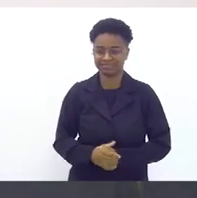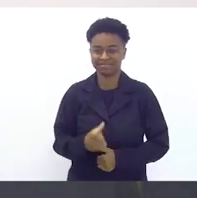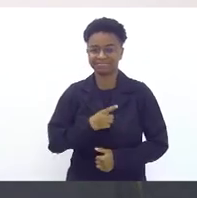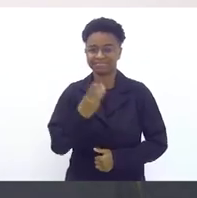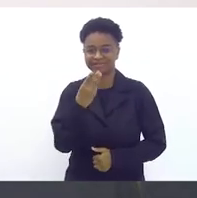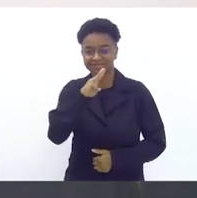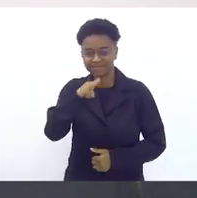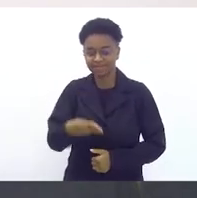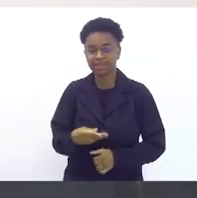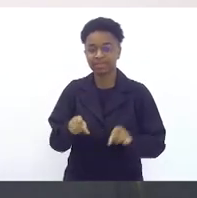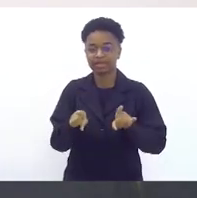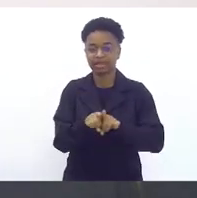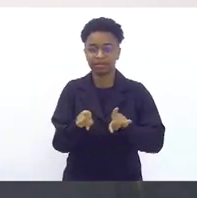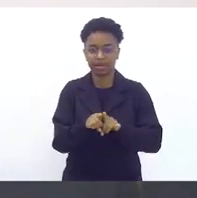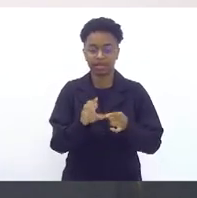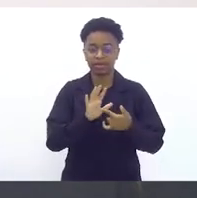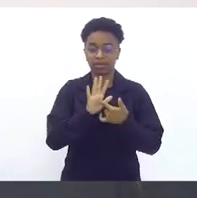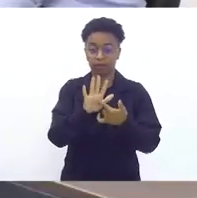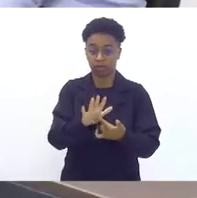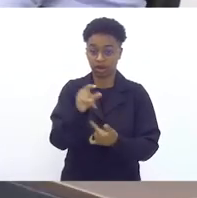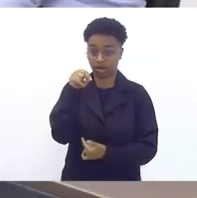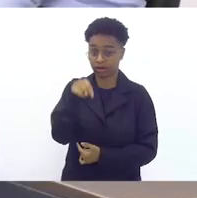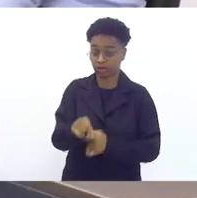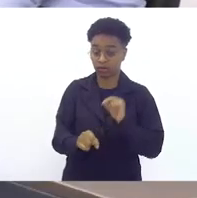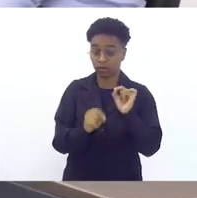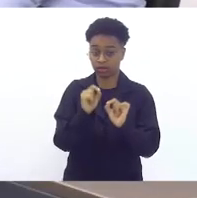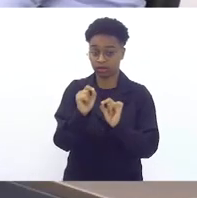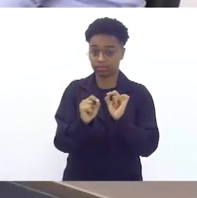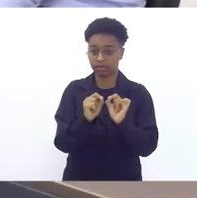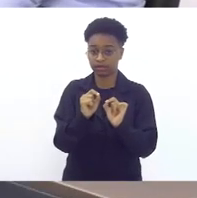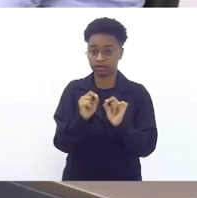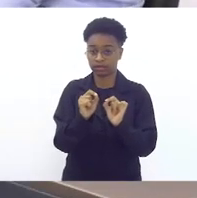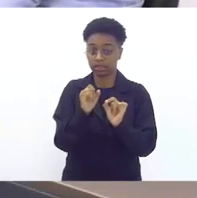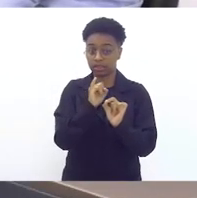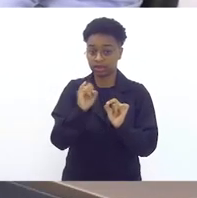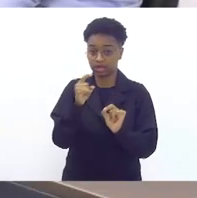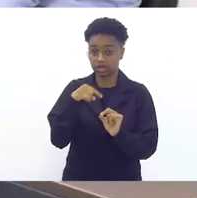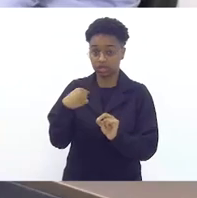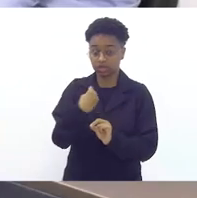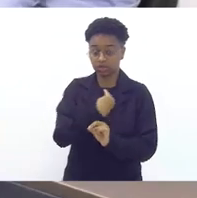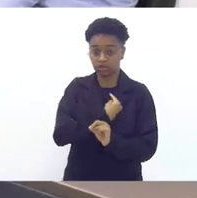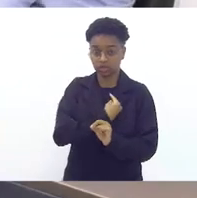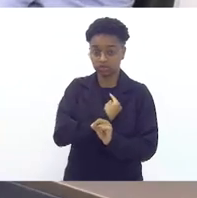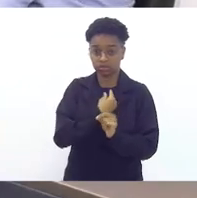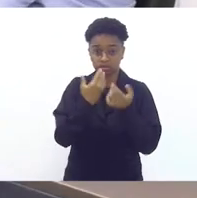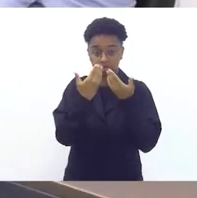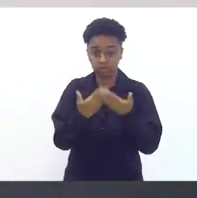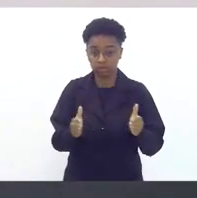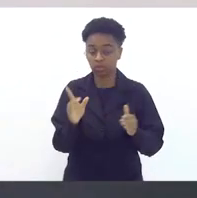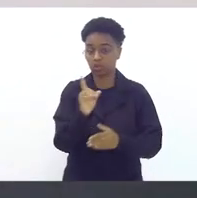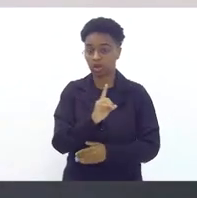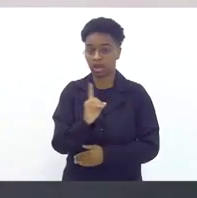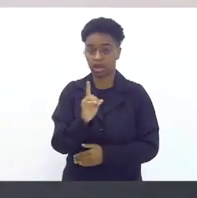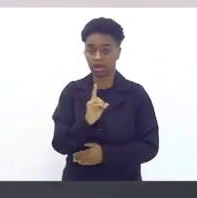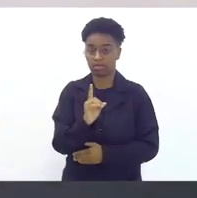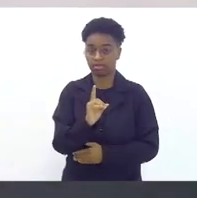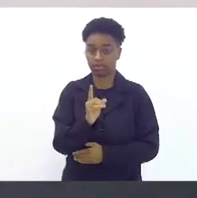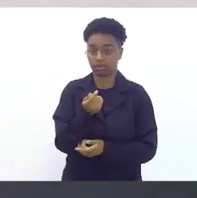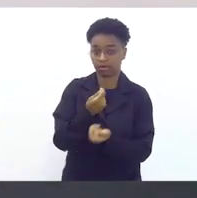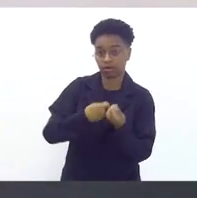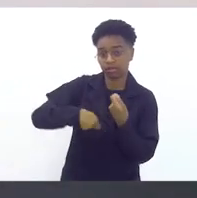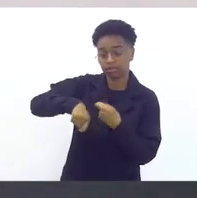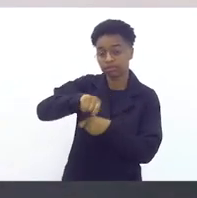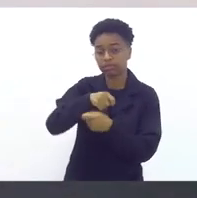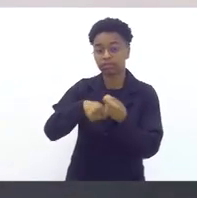já deixar colocado aqui o seguinte. Se a gente não abre, doutor Sérgio Simões, a mesa de